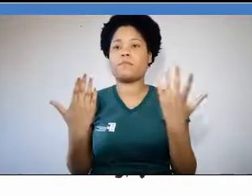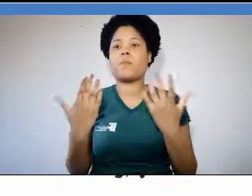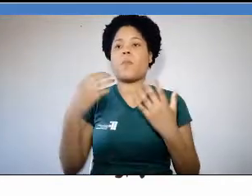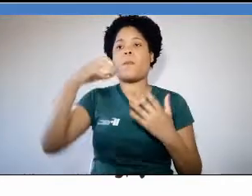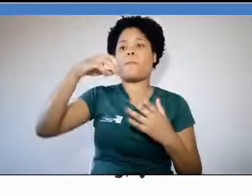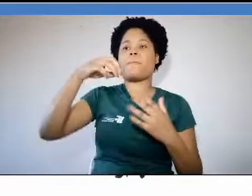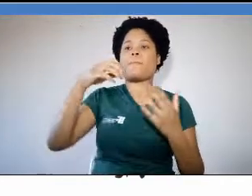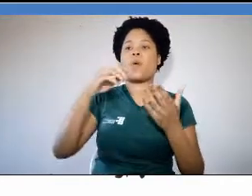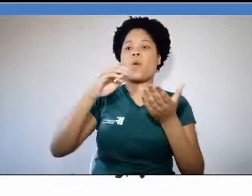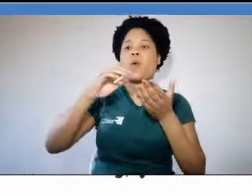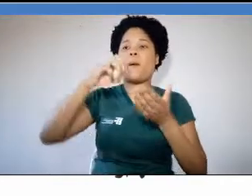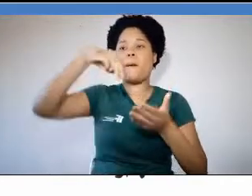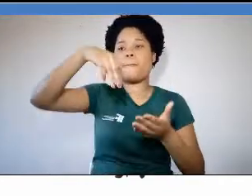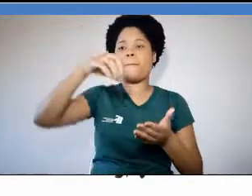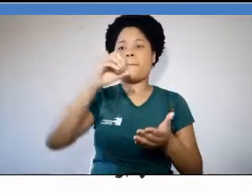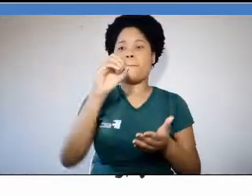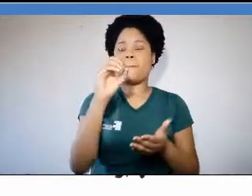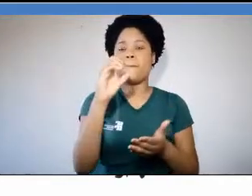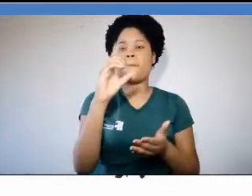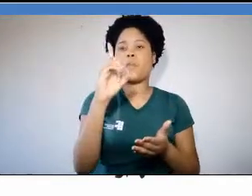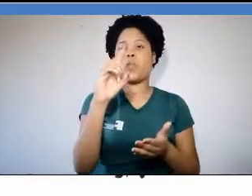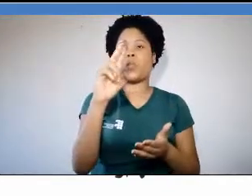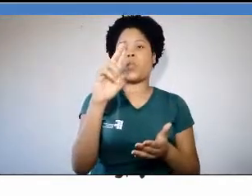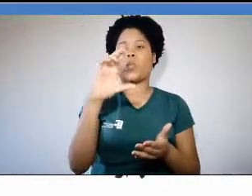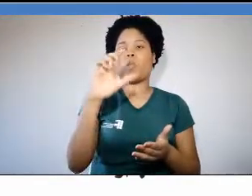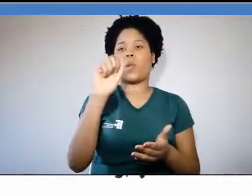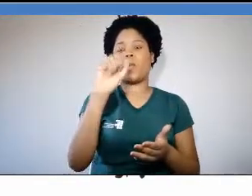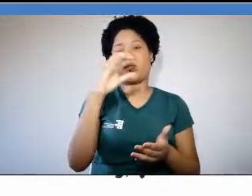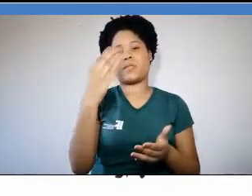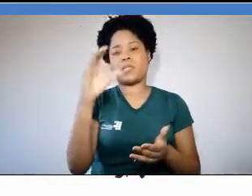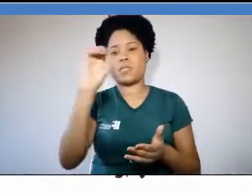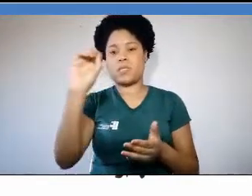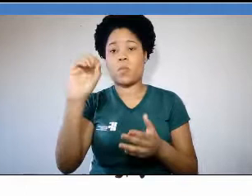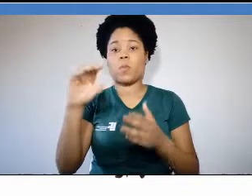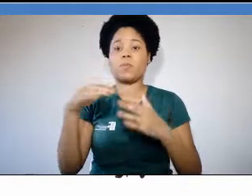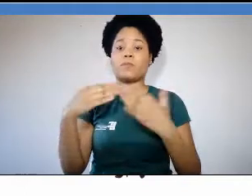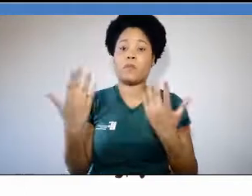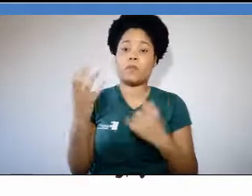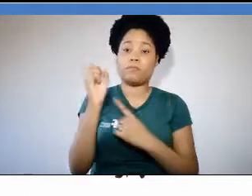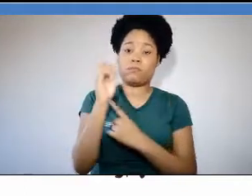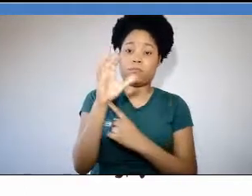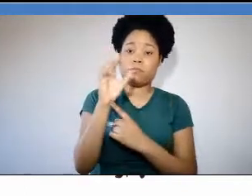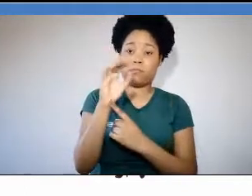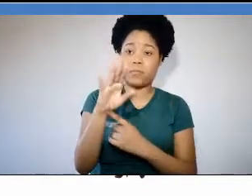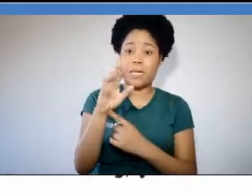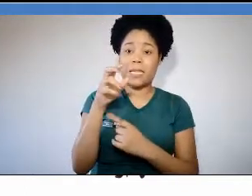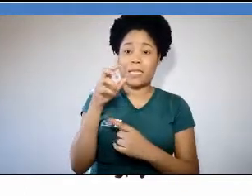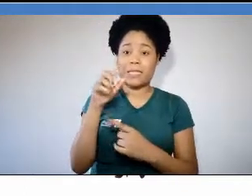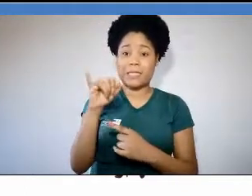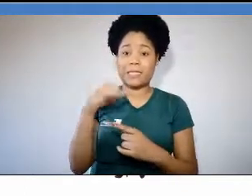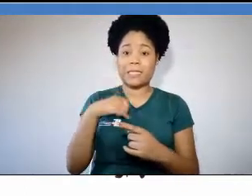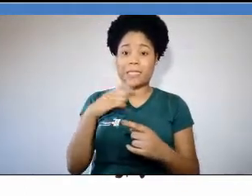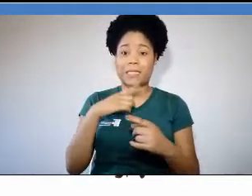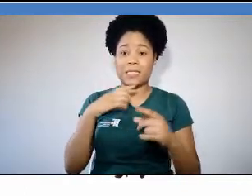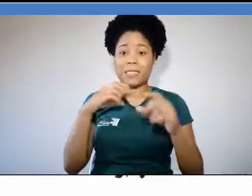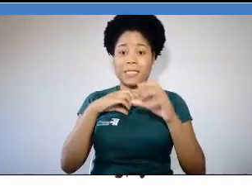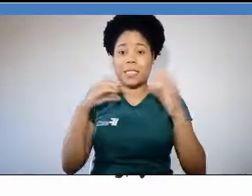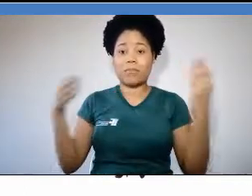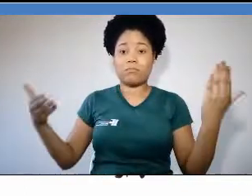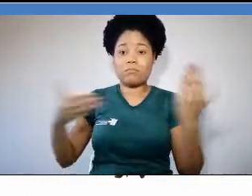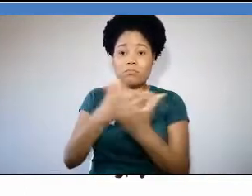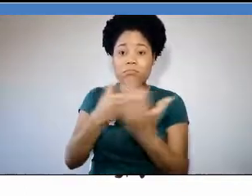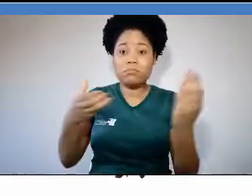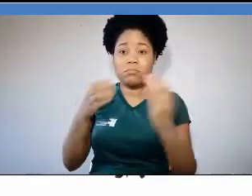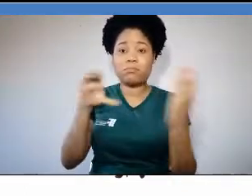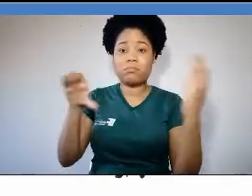Modulação e demodulação. Continuando com a questão dos sinais, quando a gente tem um canal de comunicação